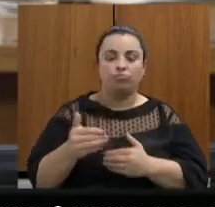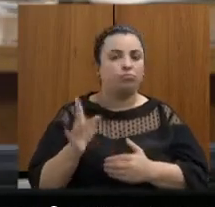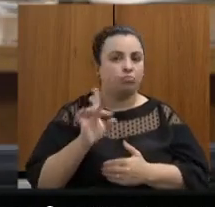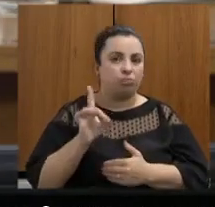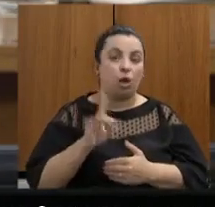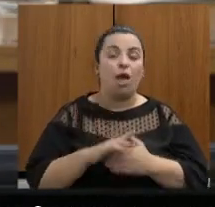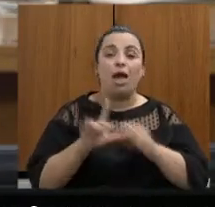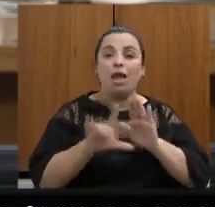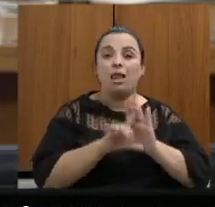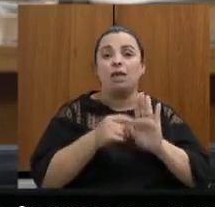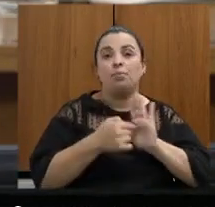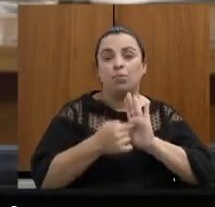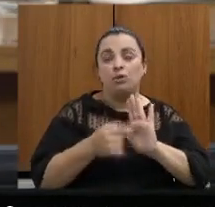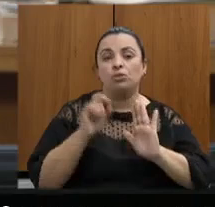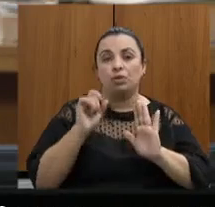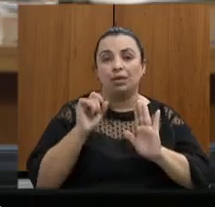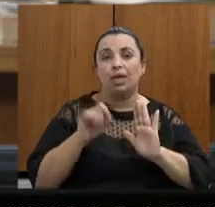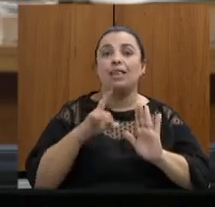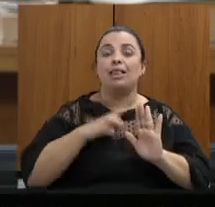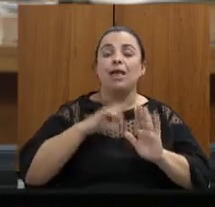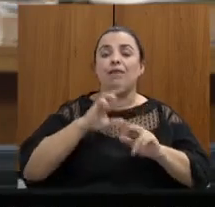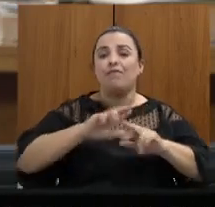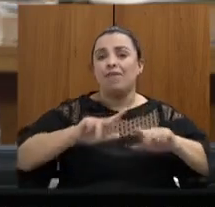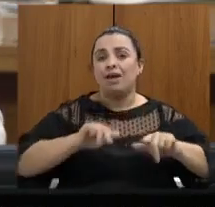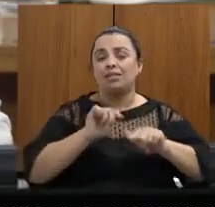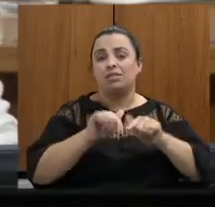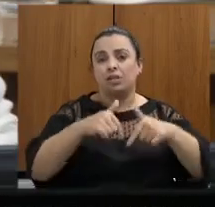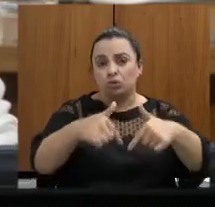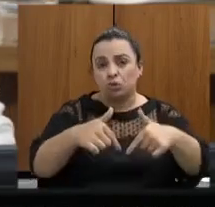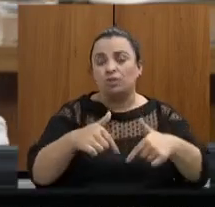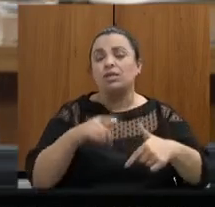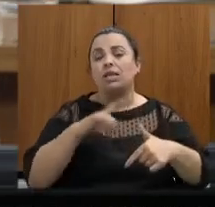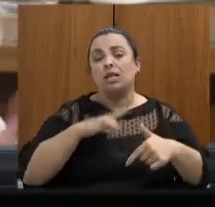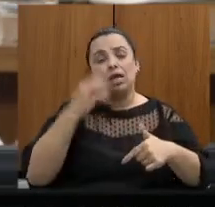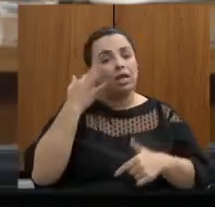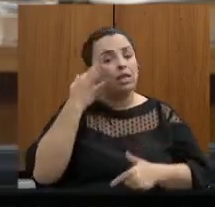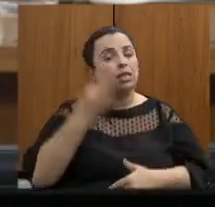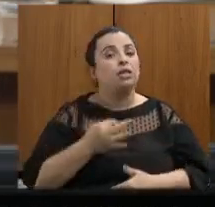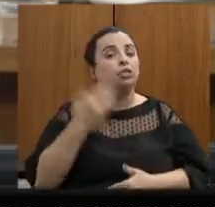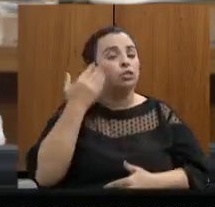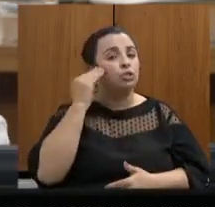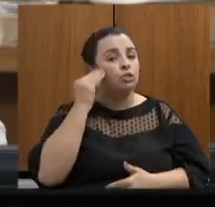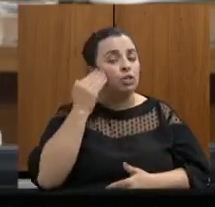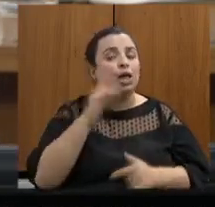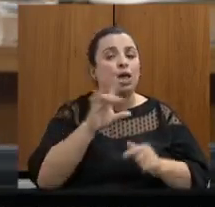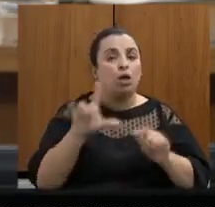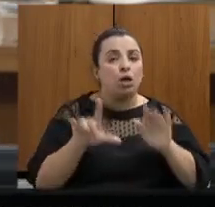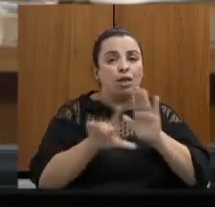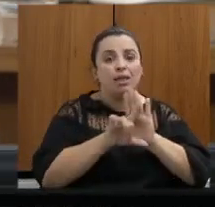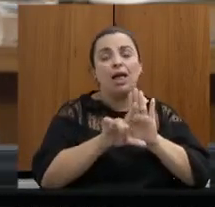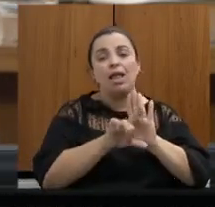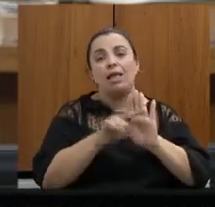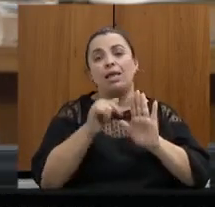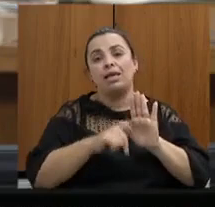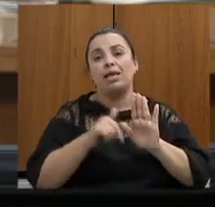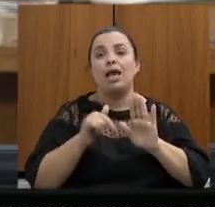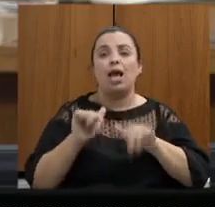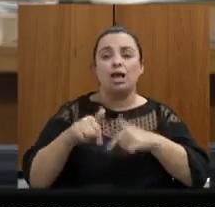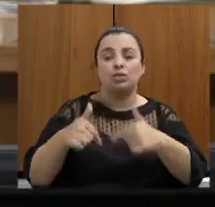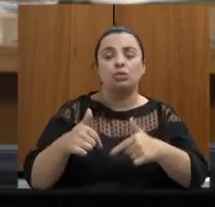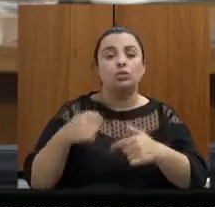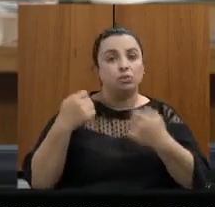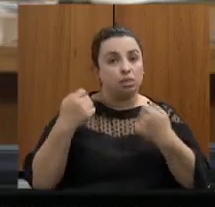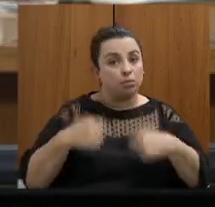lei o que ela traz é uma série de medidas que são entendidas na legislação como medidas